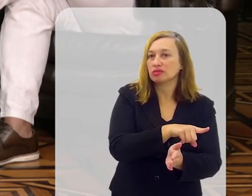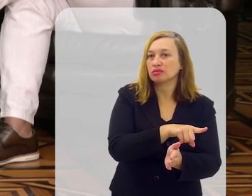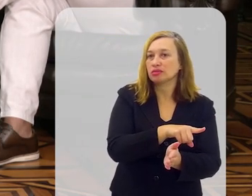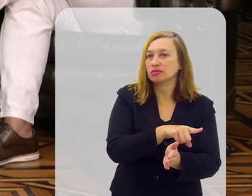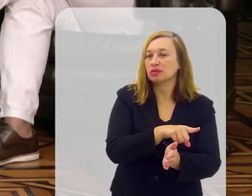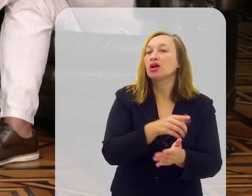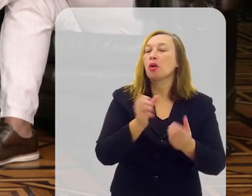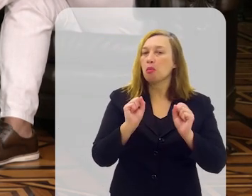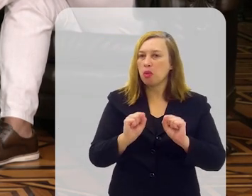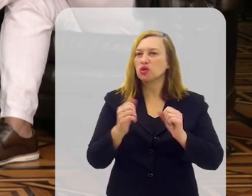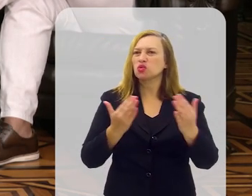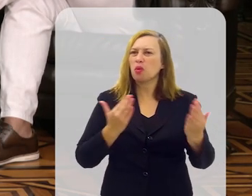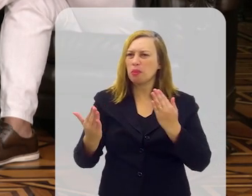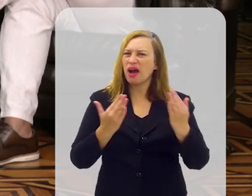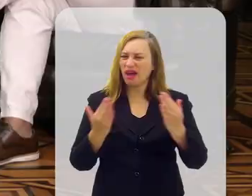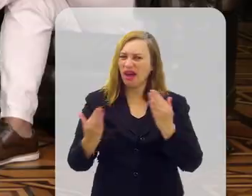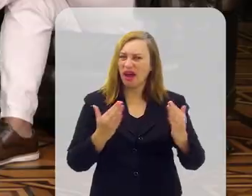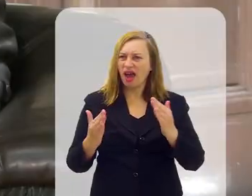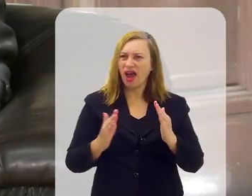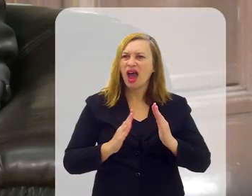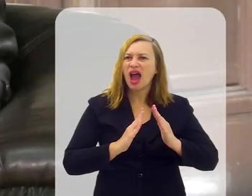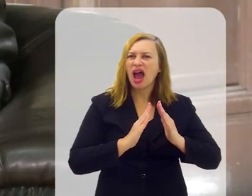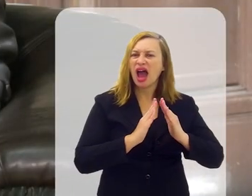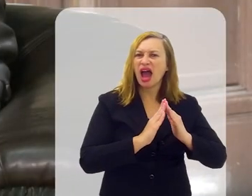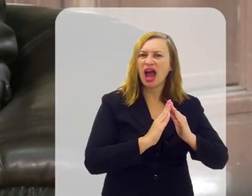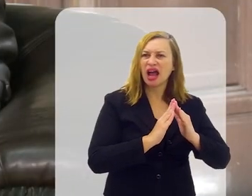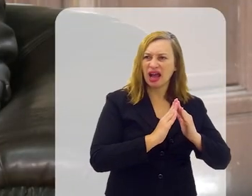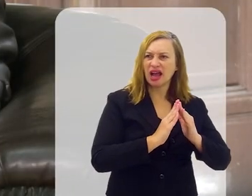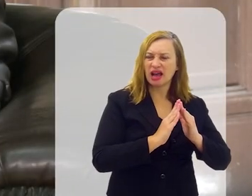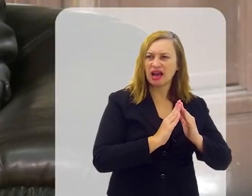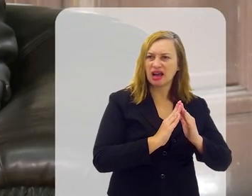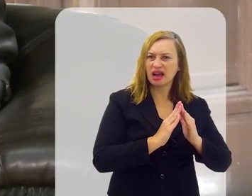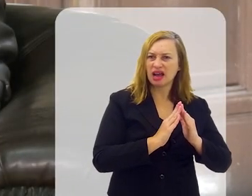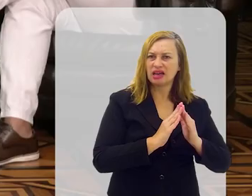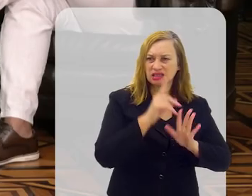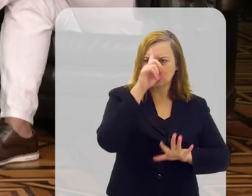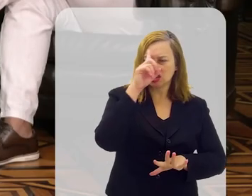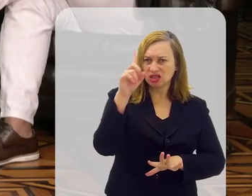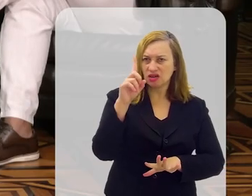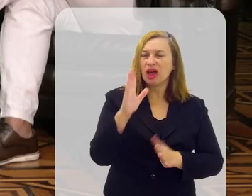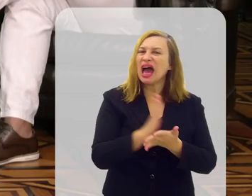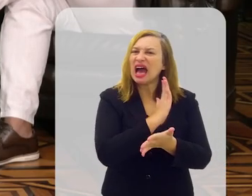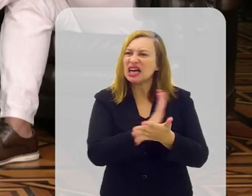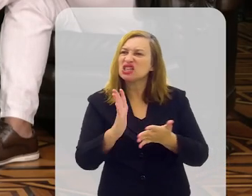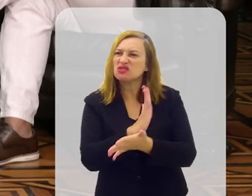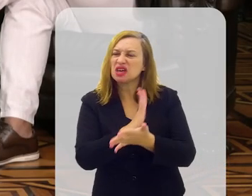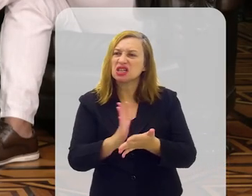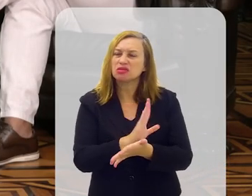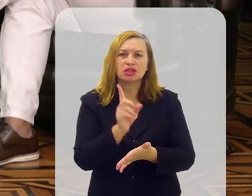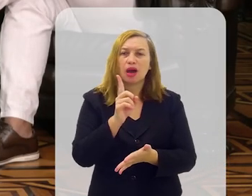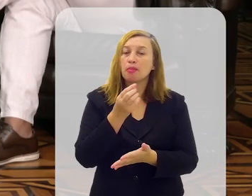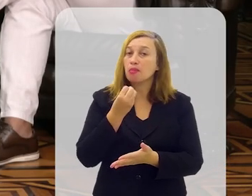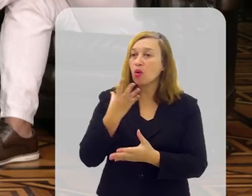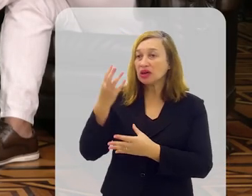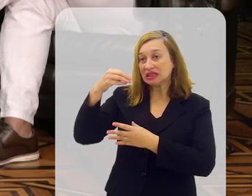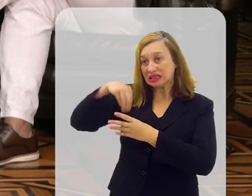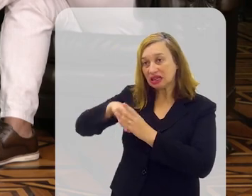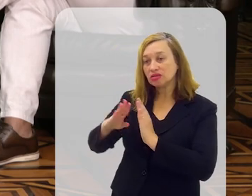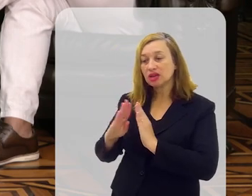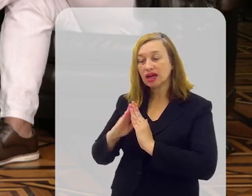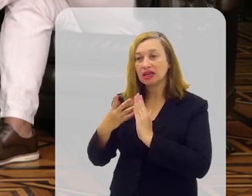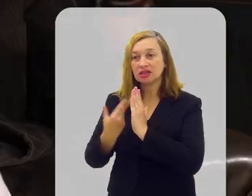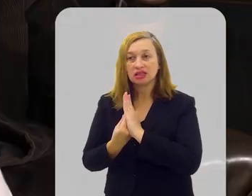pode ser uma das casas de Israel, né? Sim. Isso pode ser a igreja do Senhor. Às vezes as coisas não estão tão boas dentro da igreja